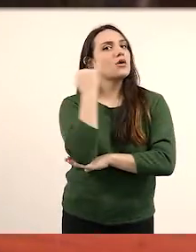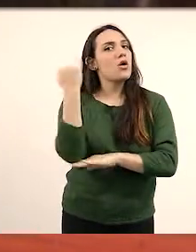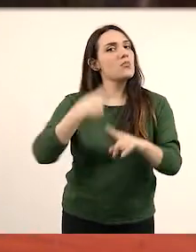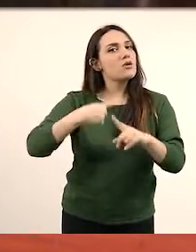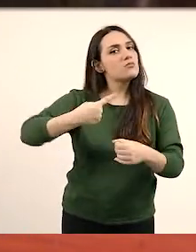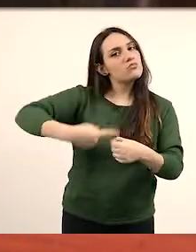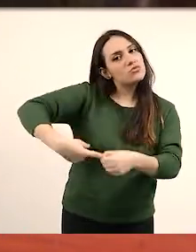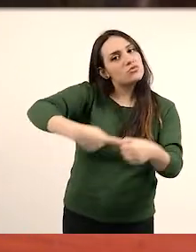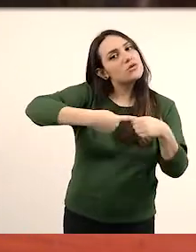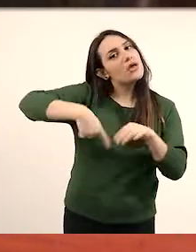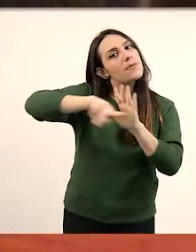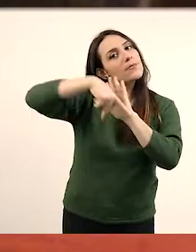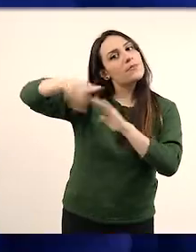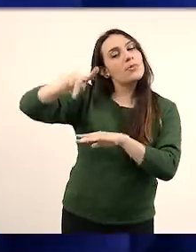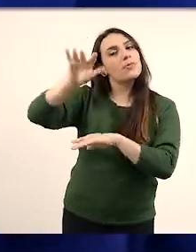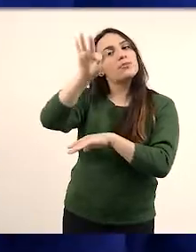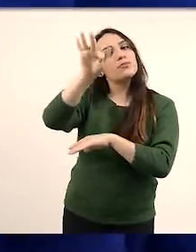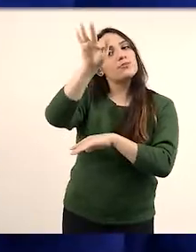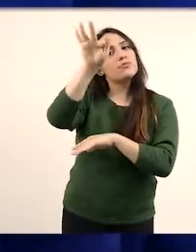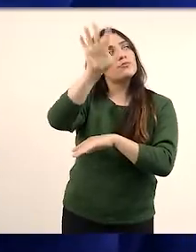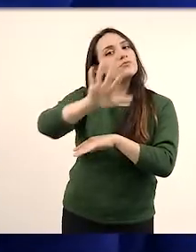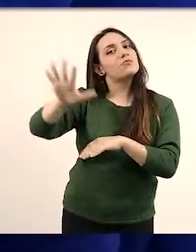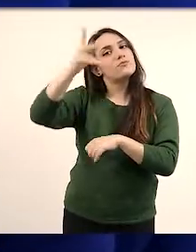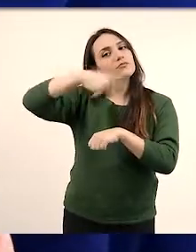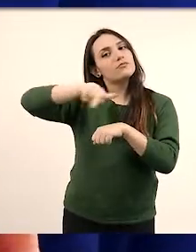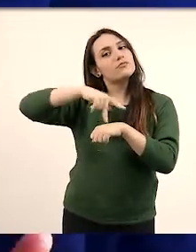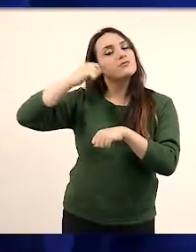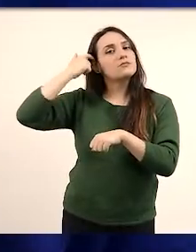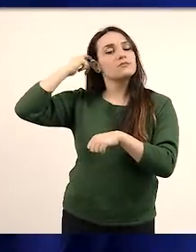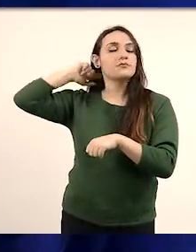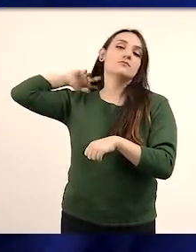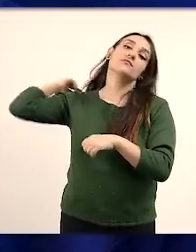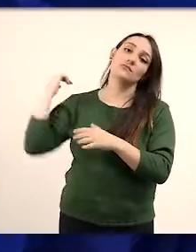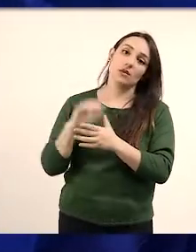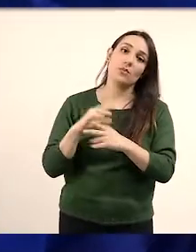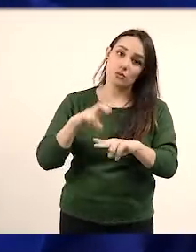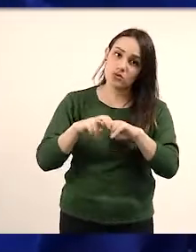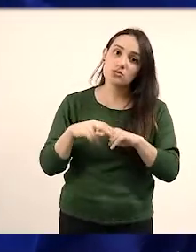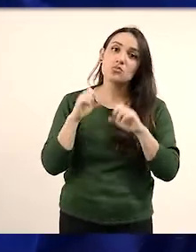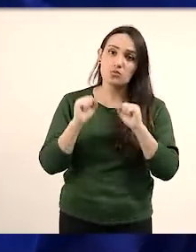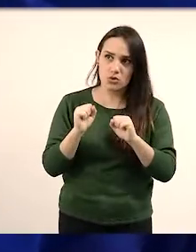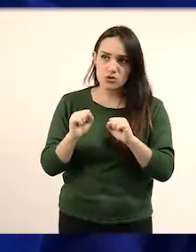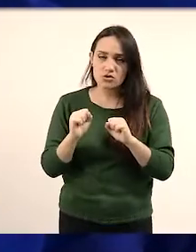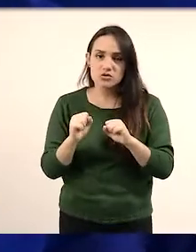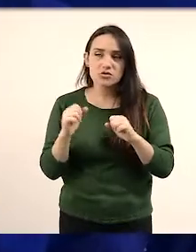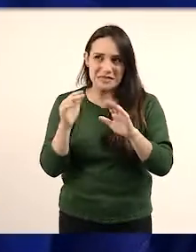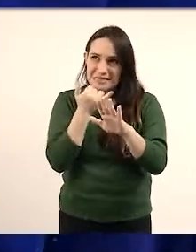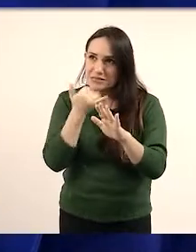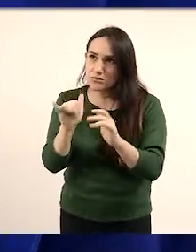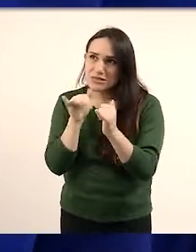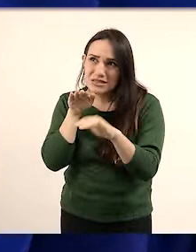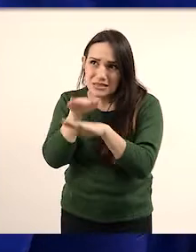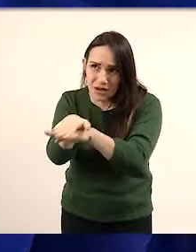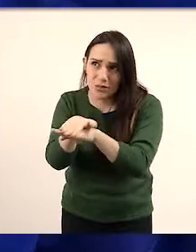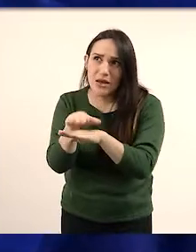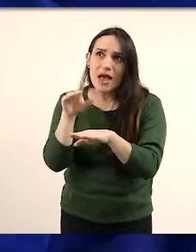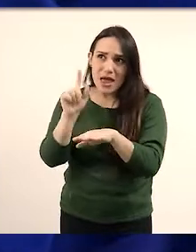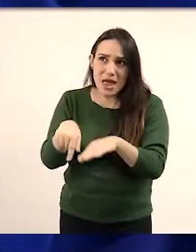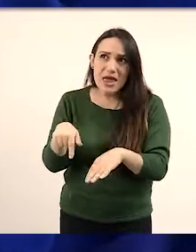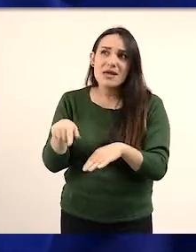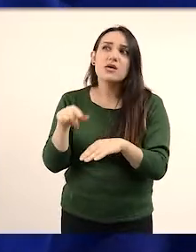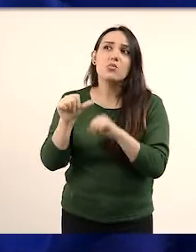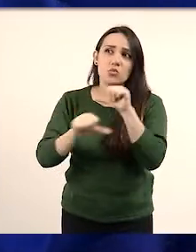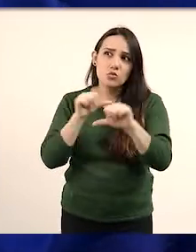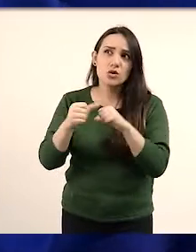fazem parte da Federação do Brasil. E isso desculpe interromper, mas isso também reflete nas decisões que estão sendo tomadas hoje pelo STF.